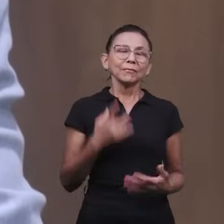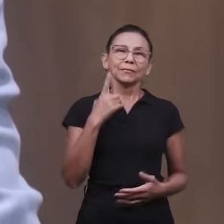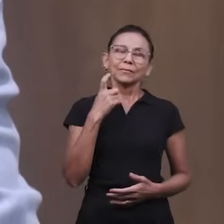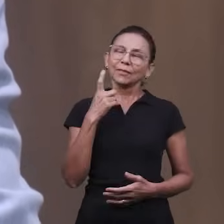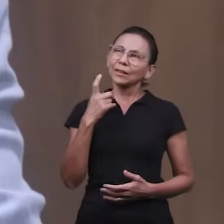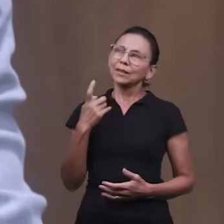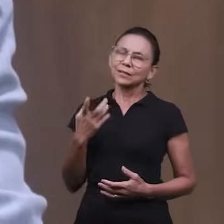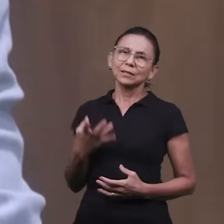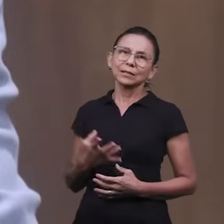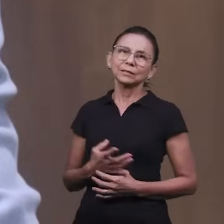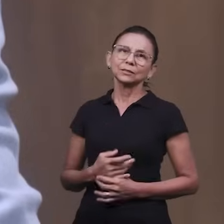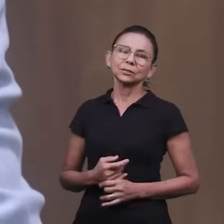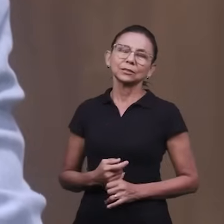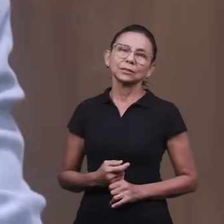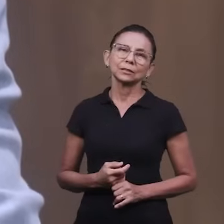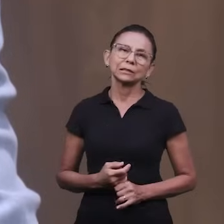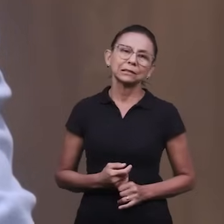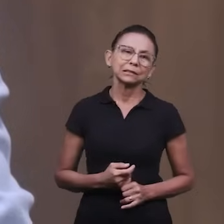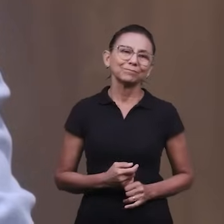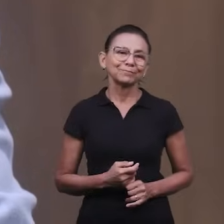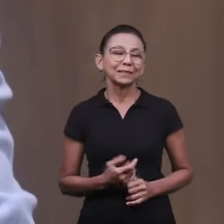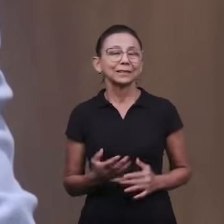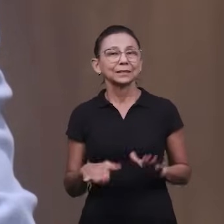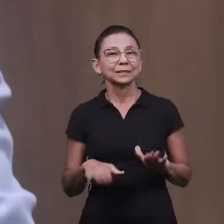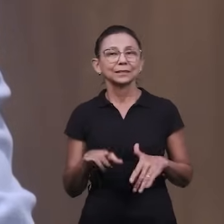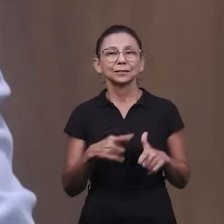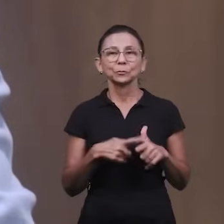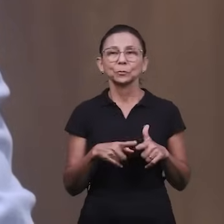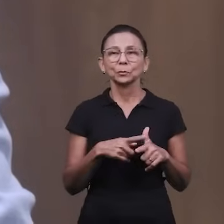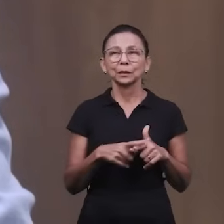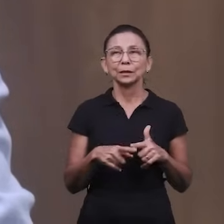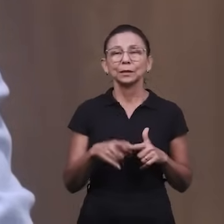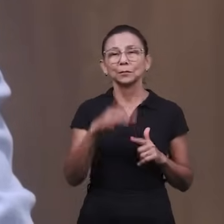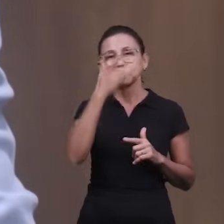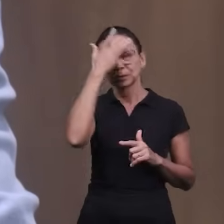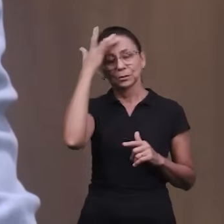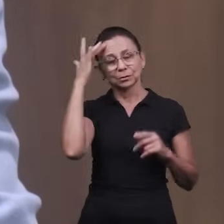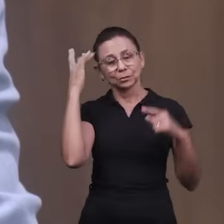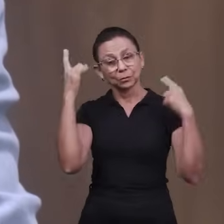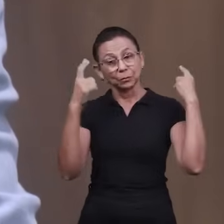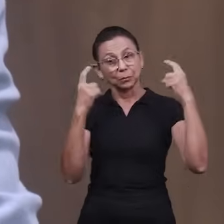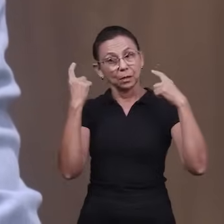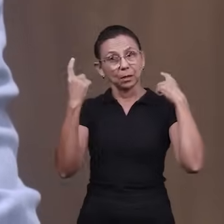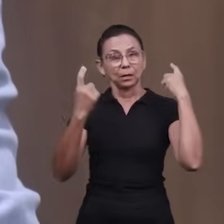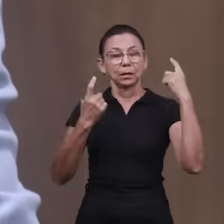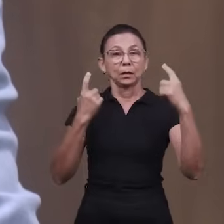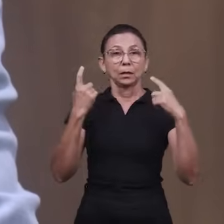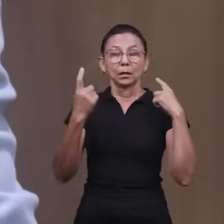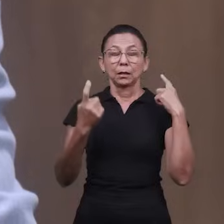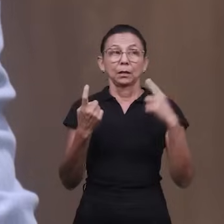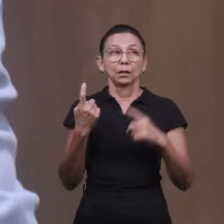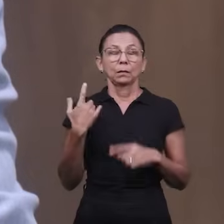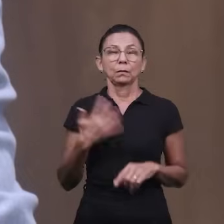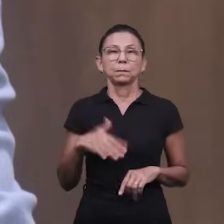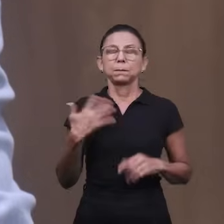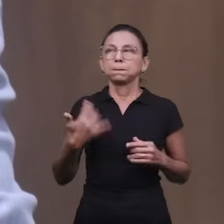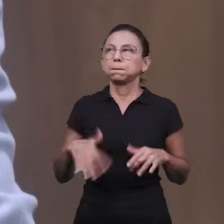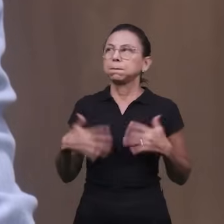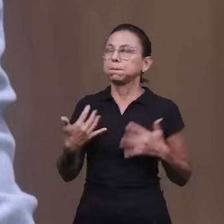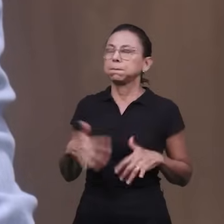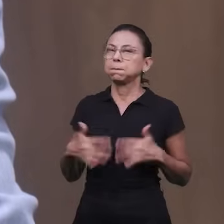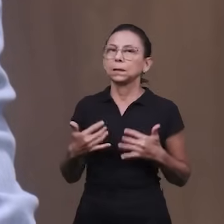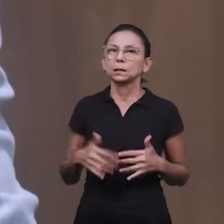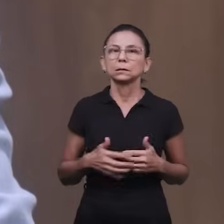aquela situação que leva a pessoa, né, a preocupação, né, e às vezes, né, fora do limite já não